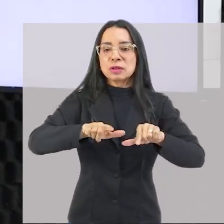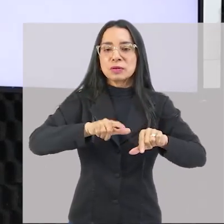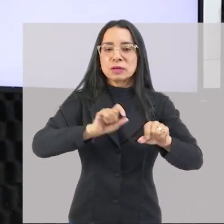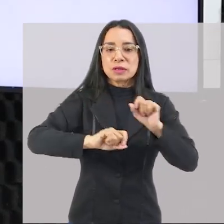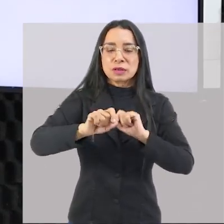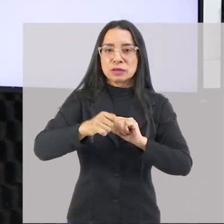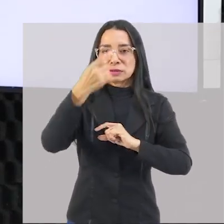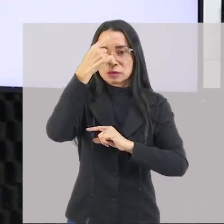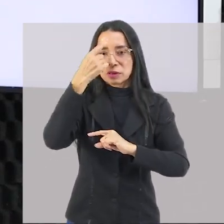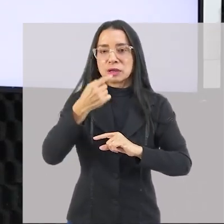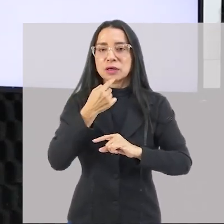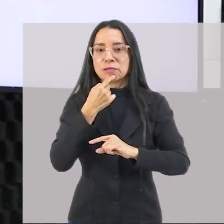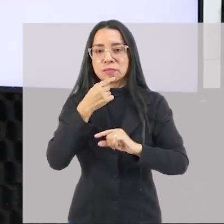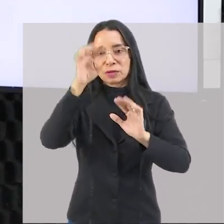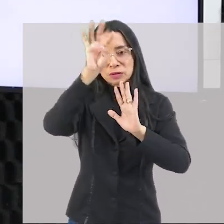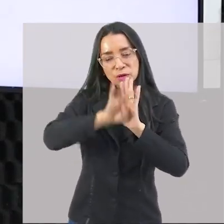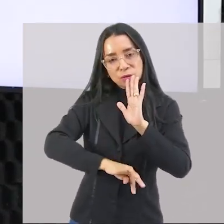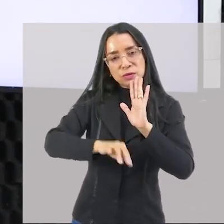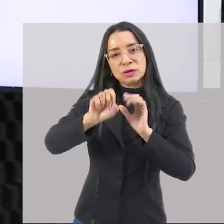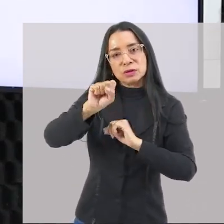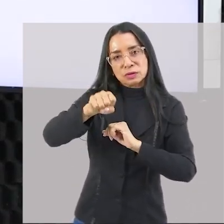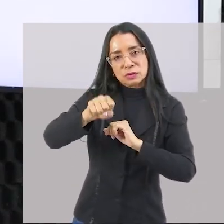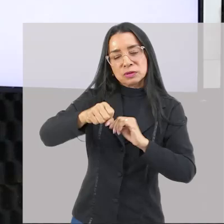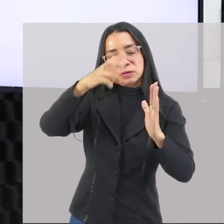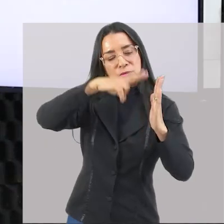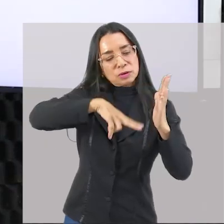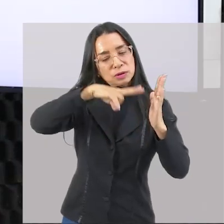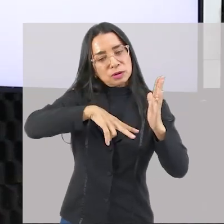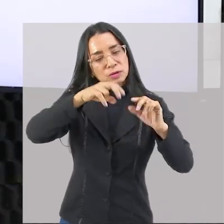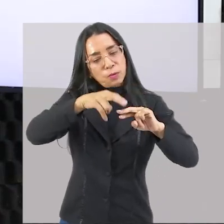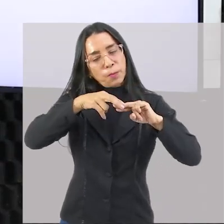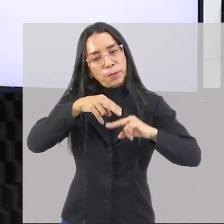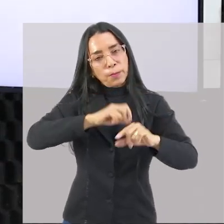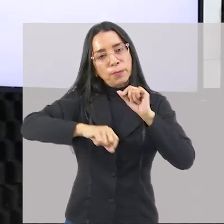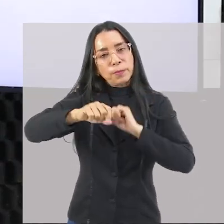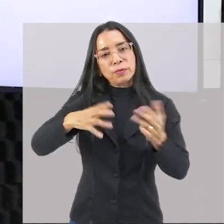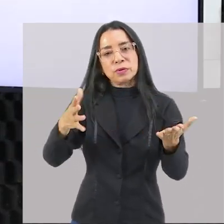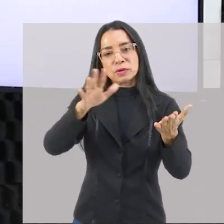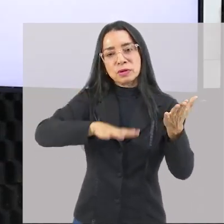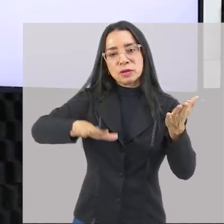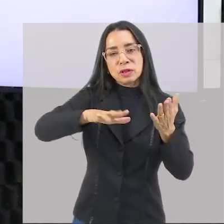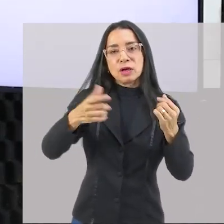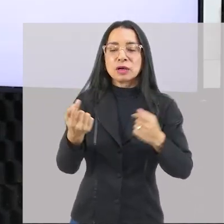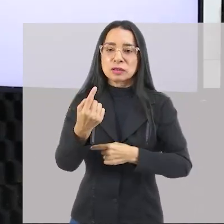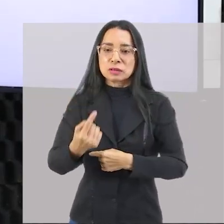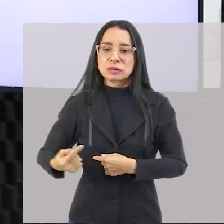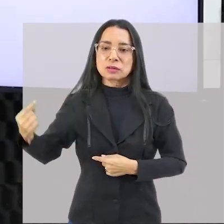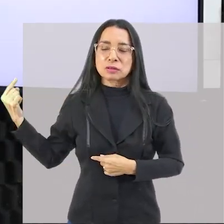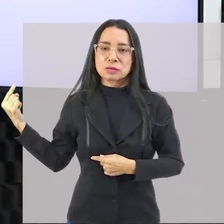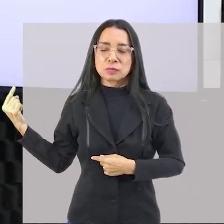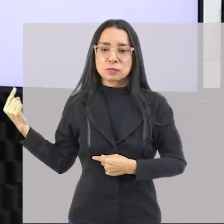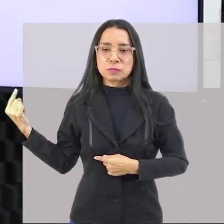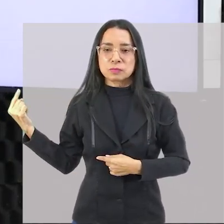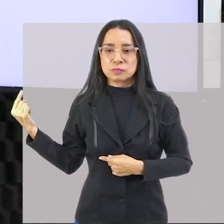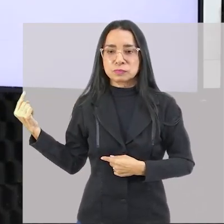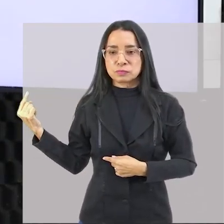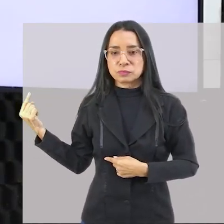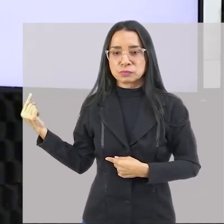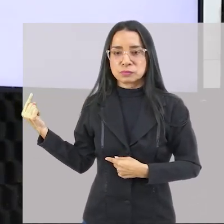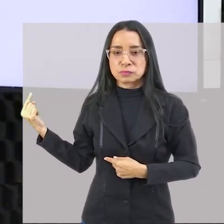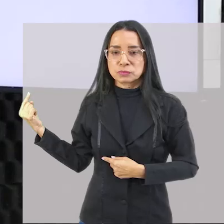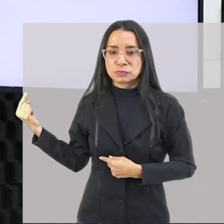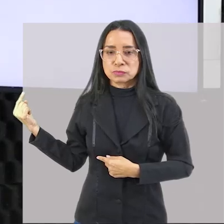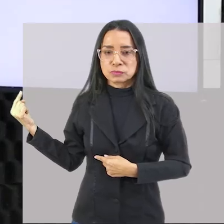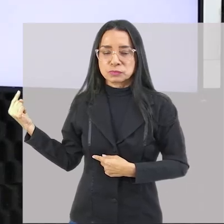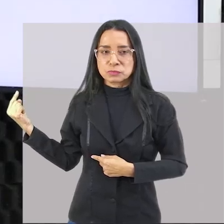Então, a imagem é um texto, sim, para ser lido. Por isso que está na área de linguagens e códigos. Texto 1, sem título,